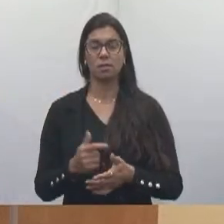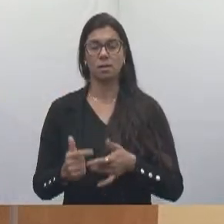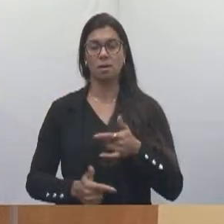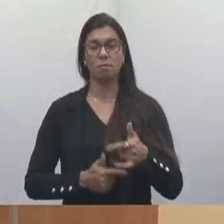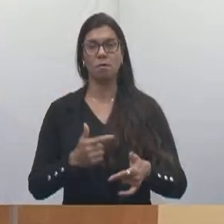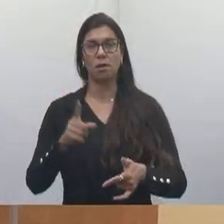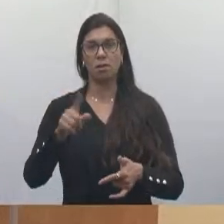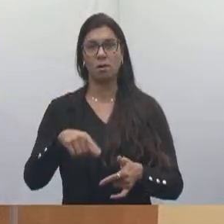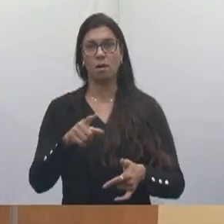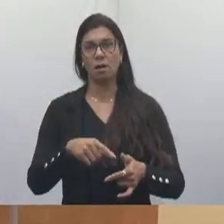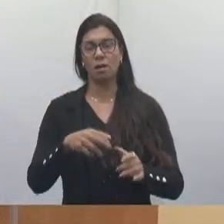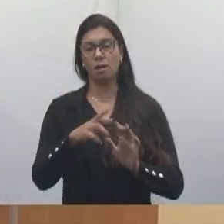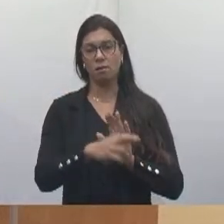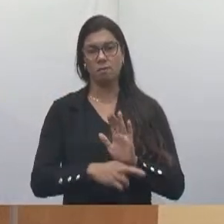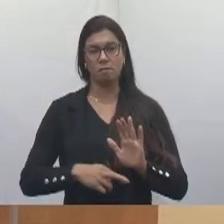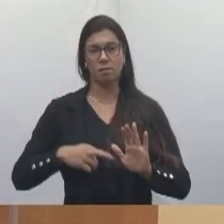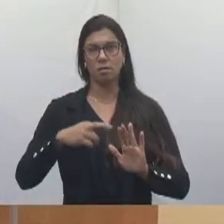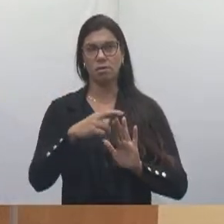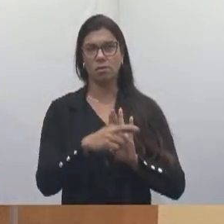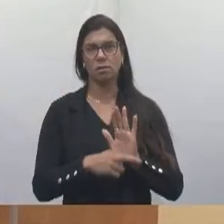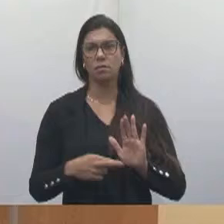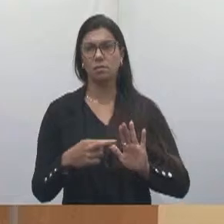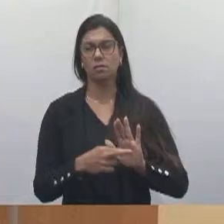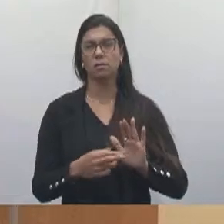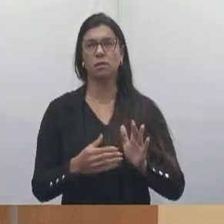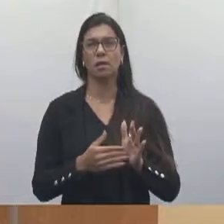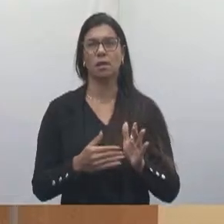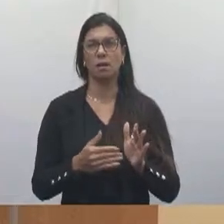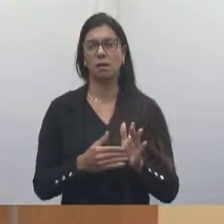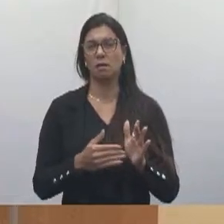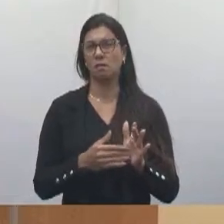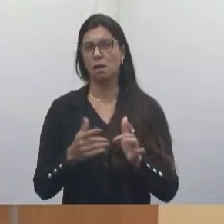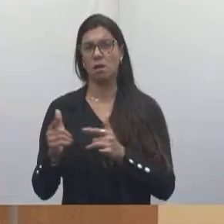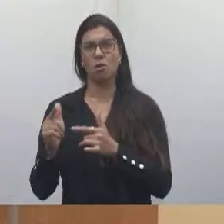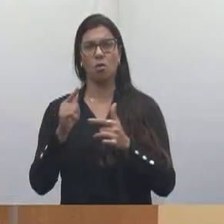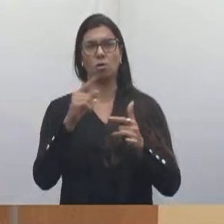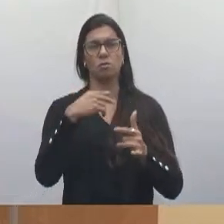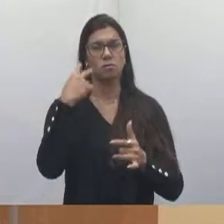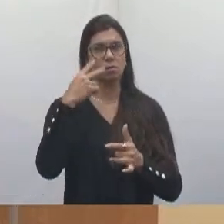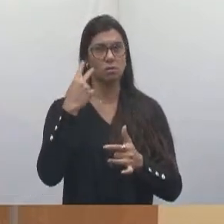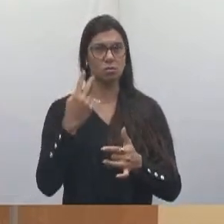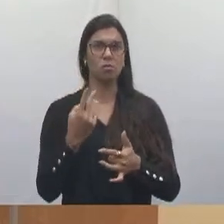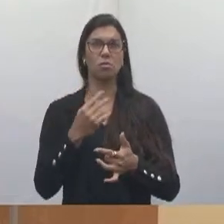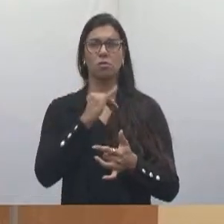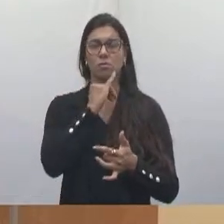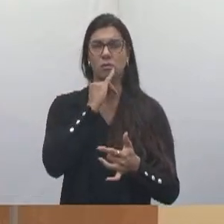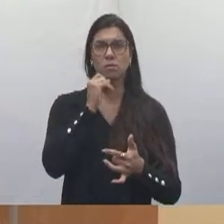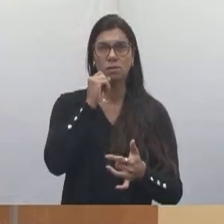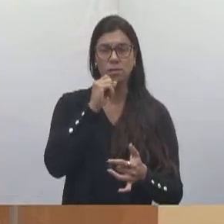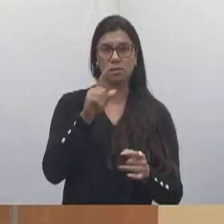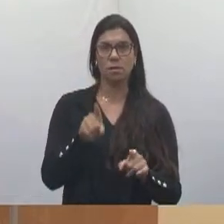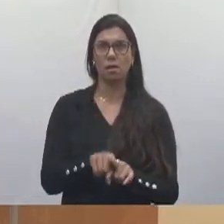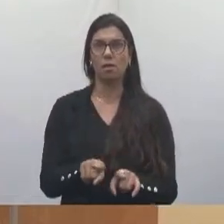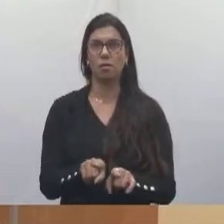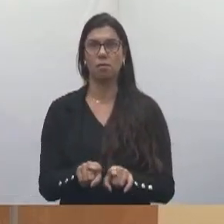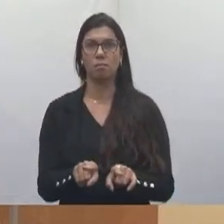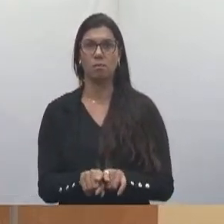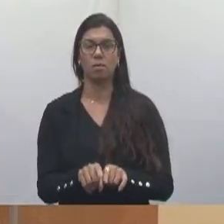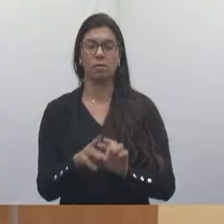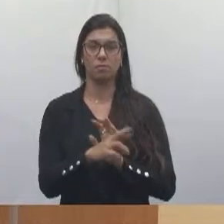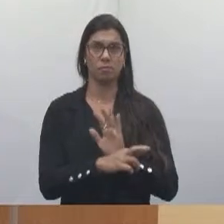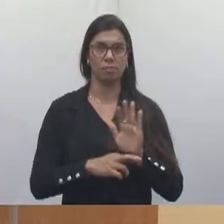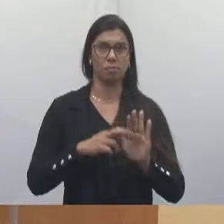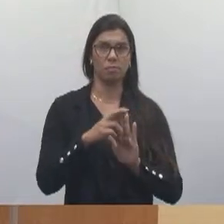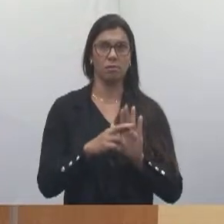Fiscalizar o prefeito, fiscalizar até mesmo outros vereadores, fiscalizar a